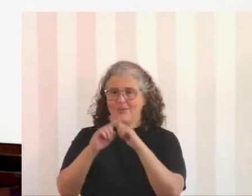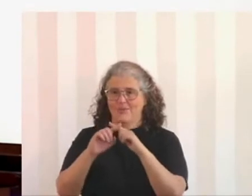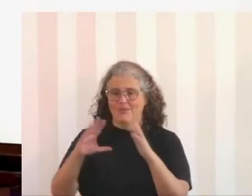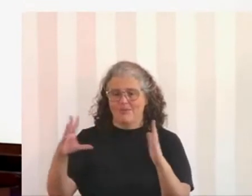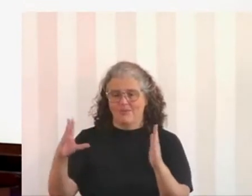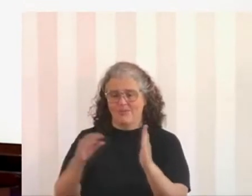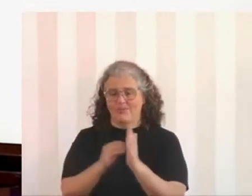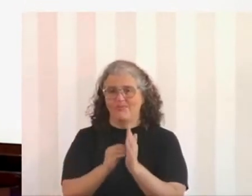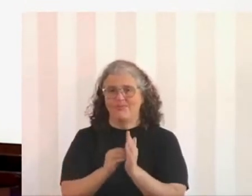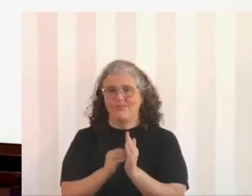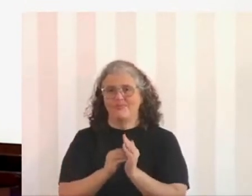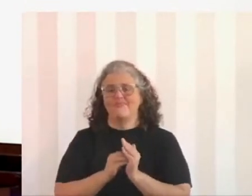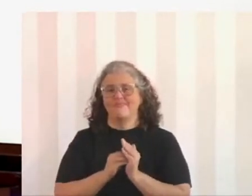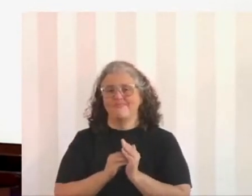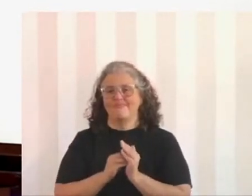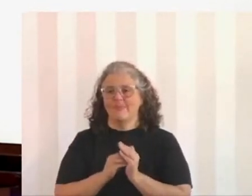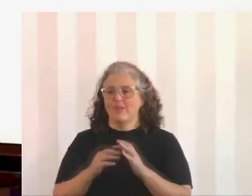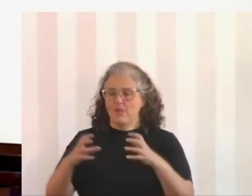em grupos,